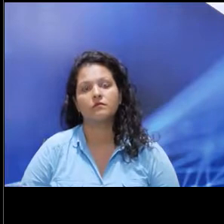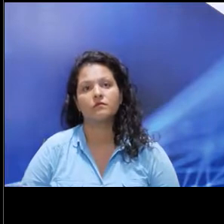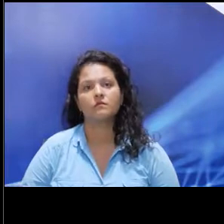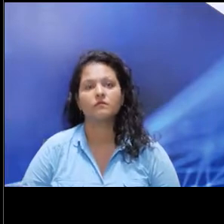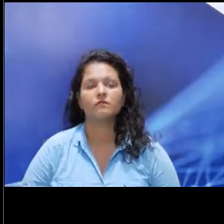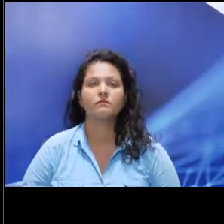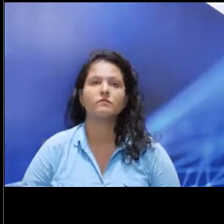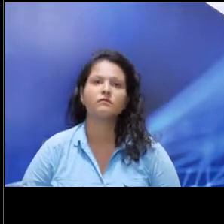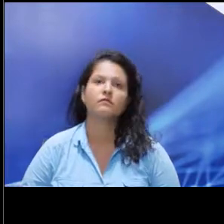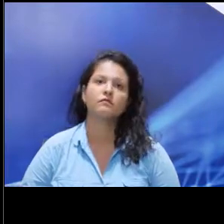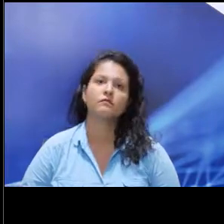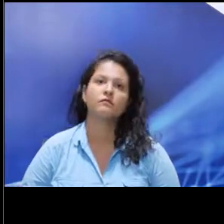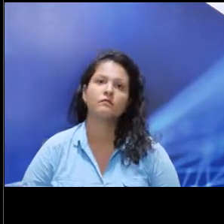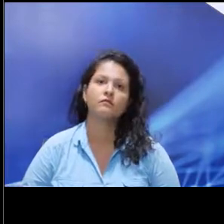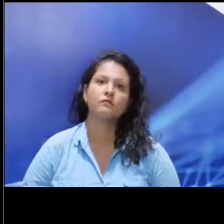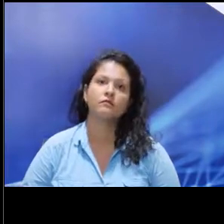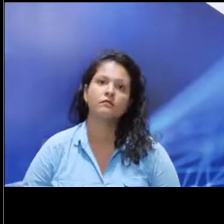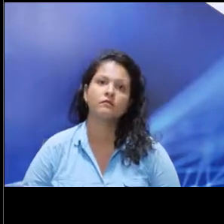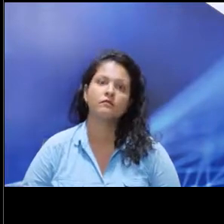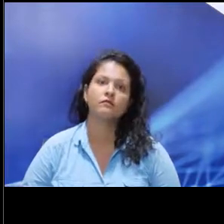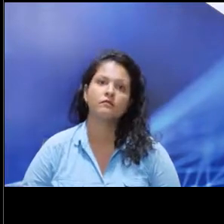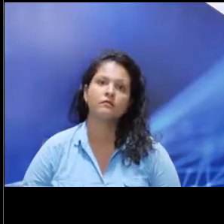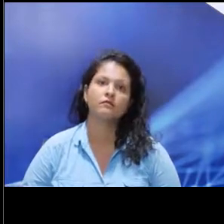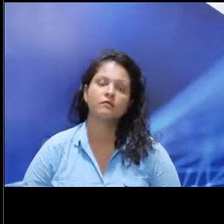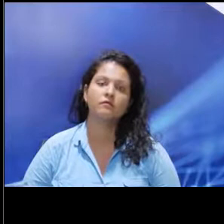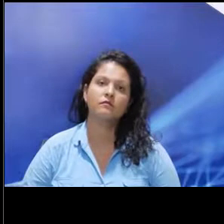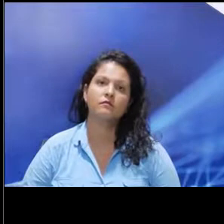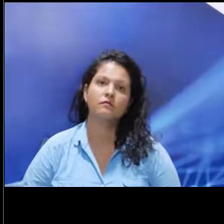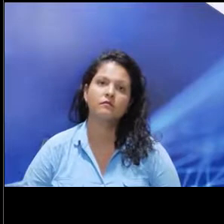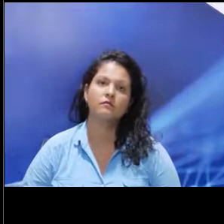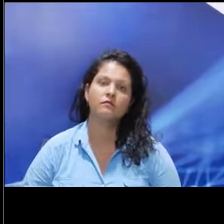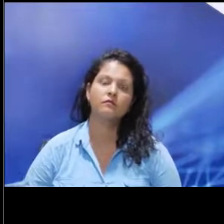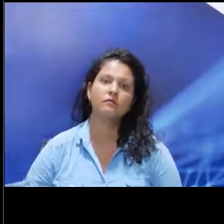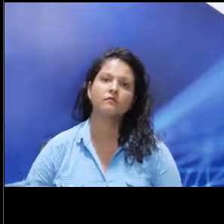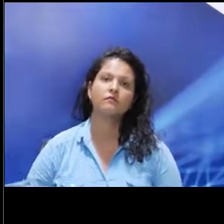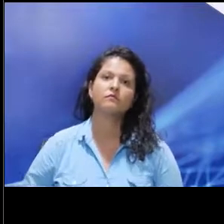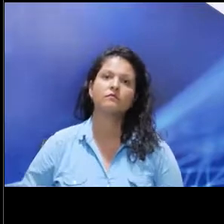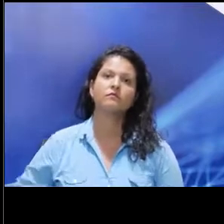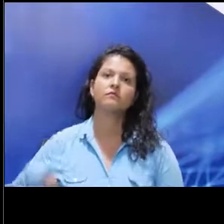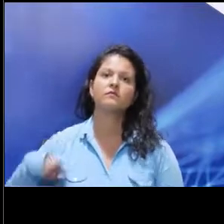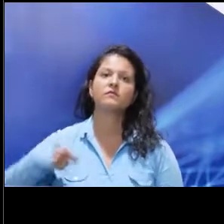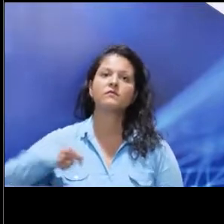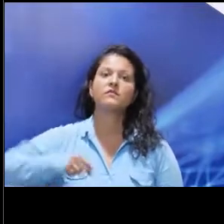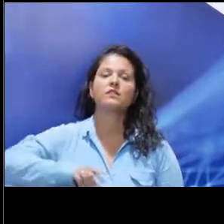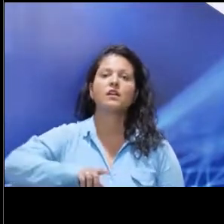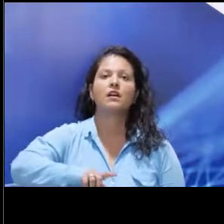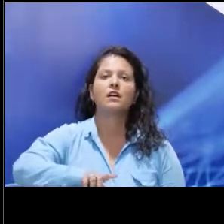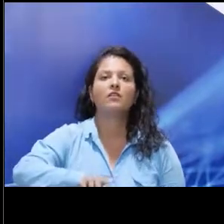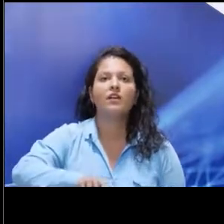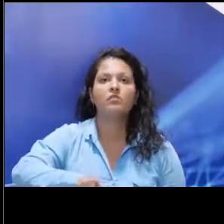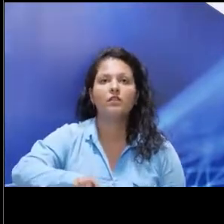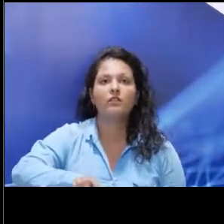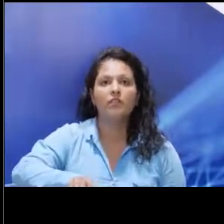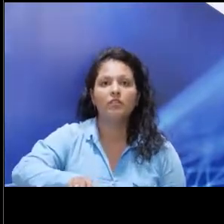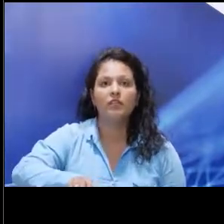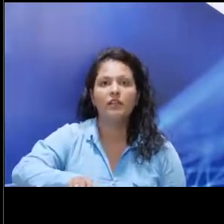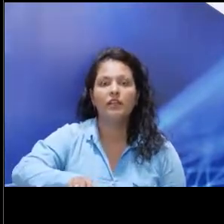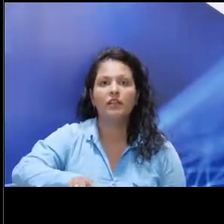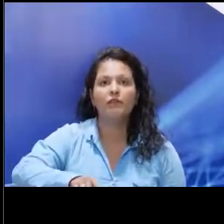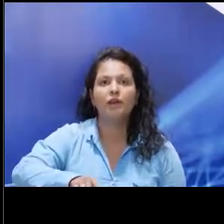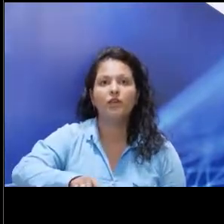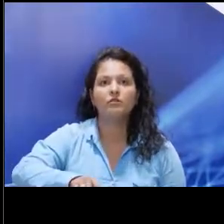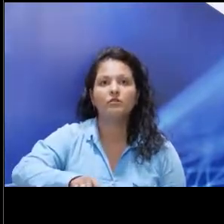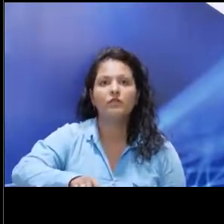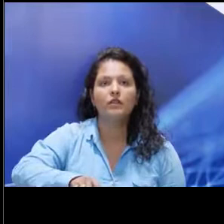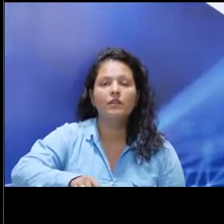diferença acarreta aí num desencadeamento negativo dessa silagem, tá certo? Rafael, só voltando